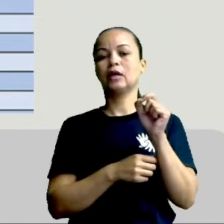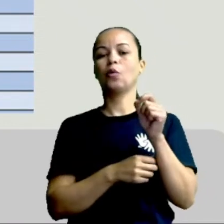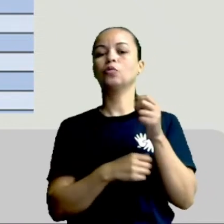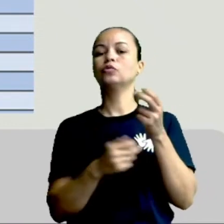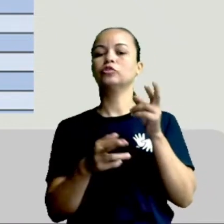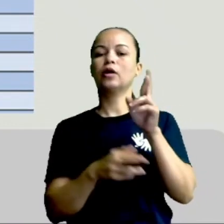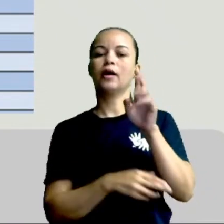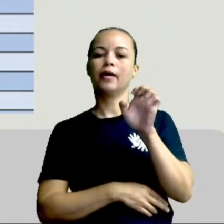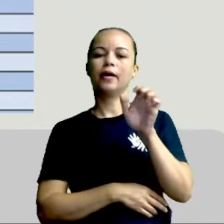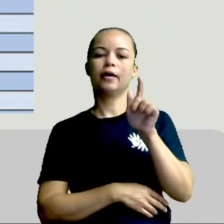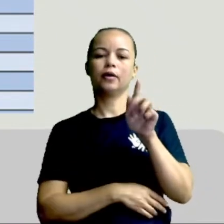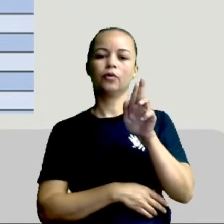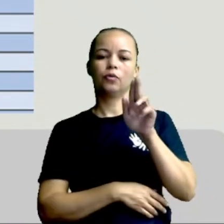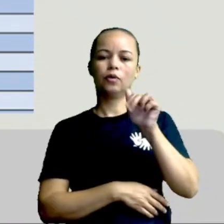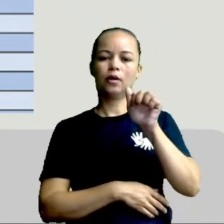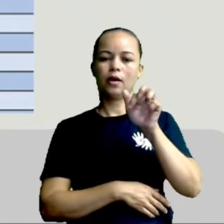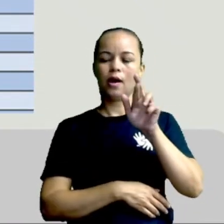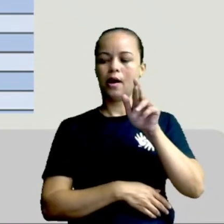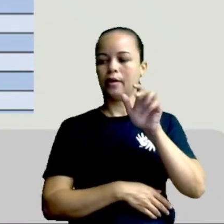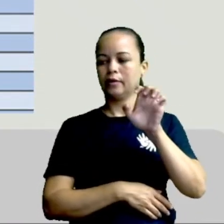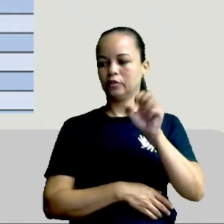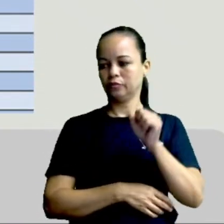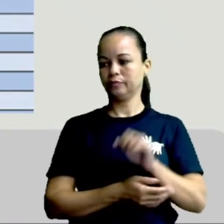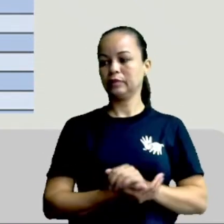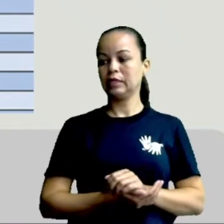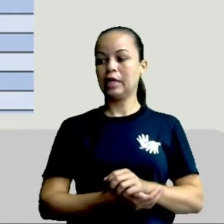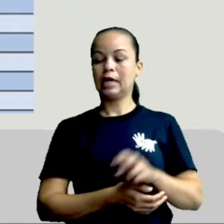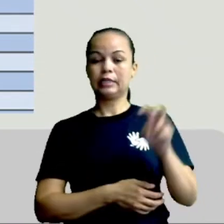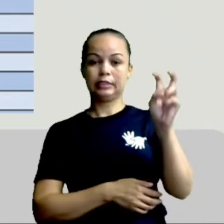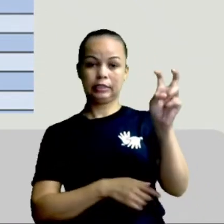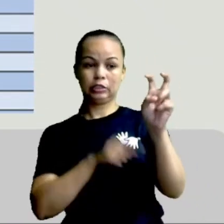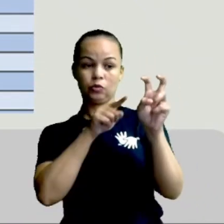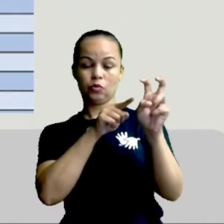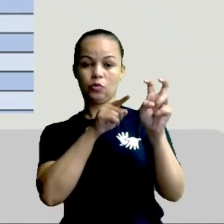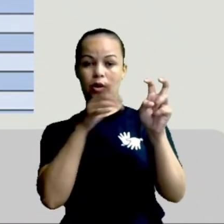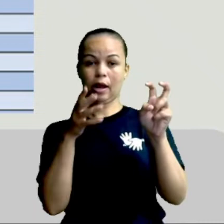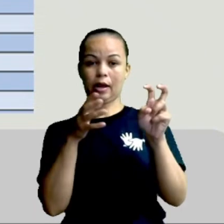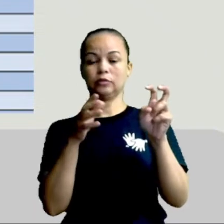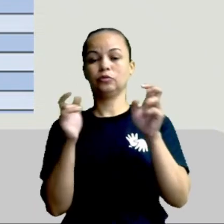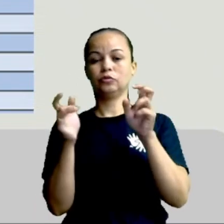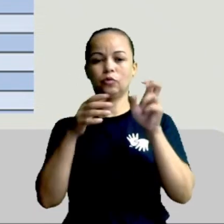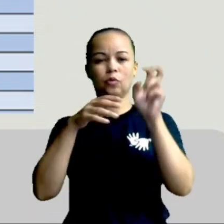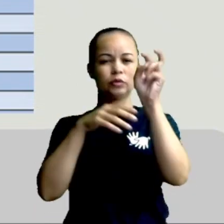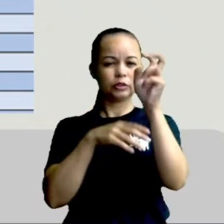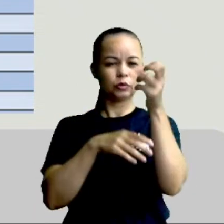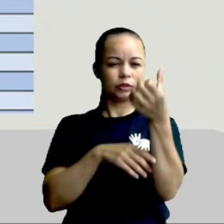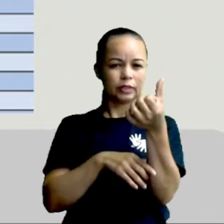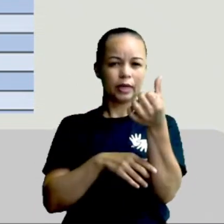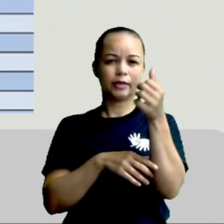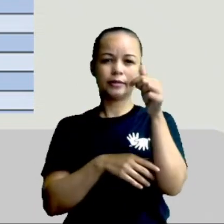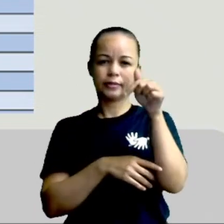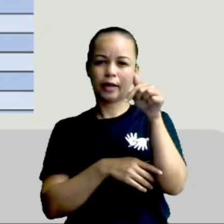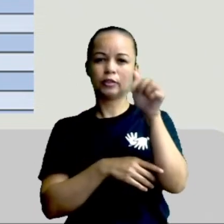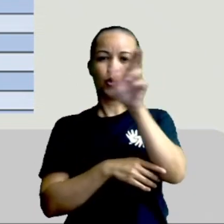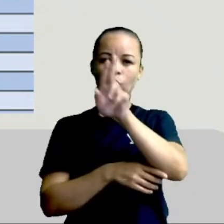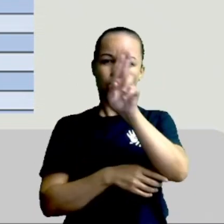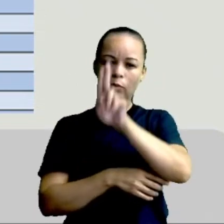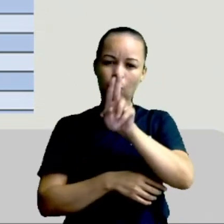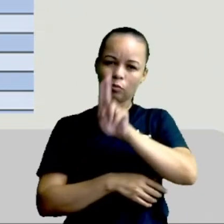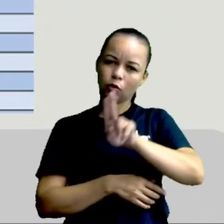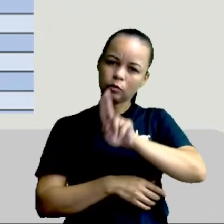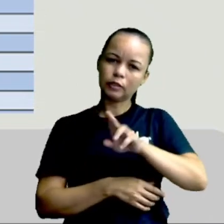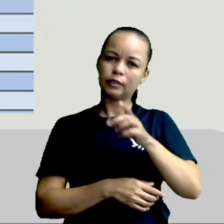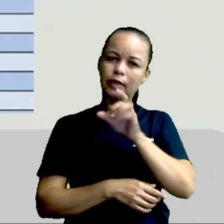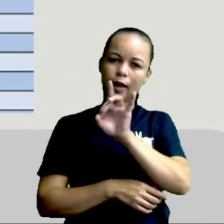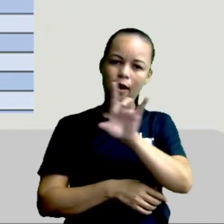regulares, ok? 5 lados, pentágono. 6 lados, hexágono. 7 lados,